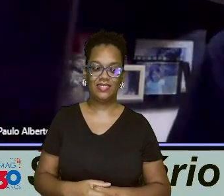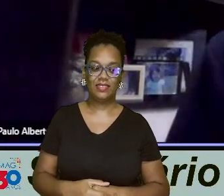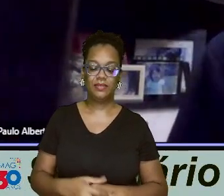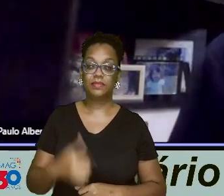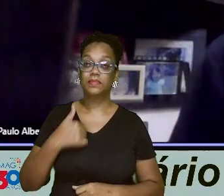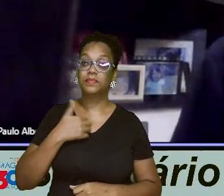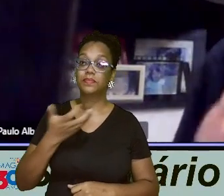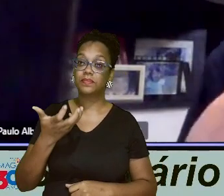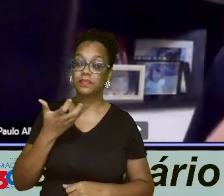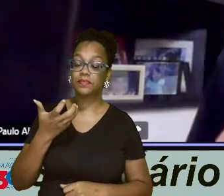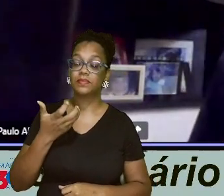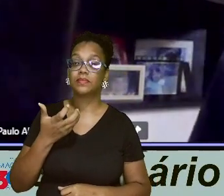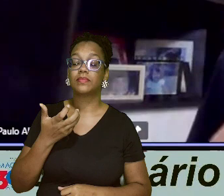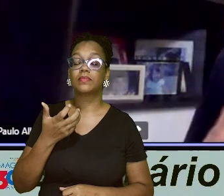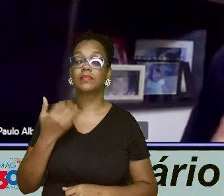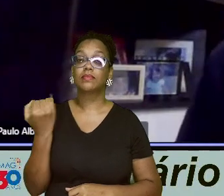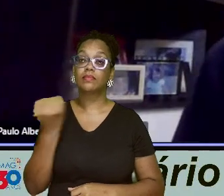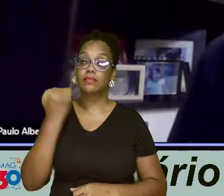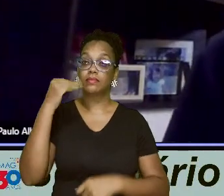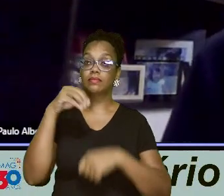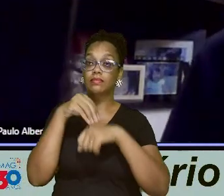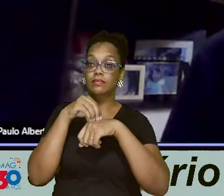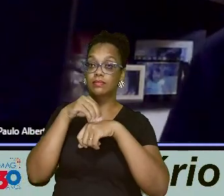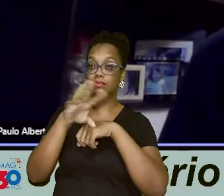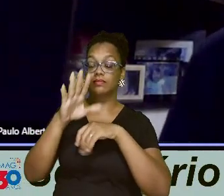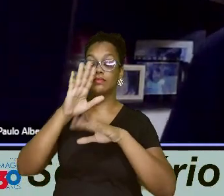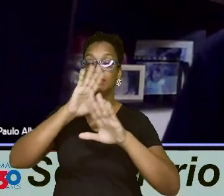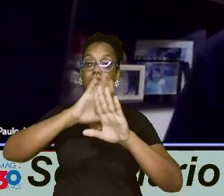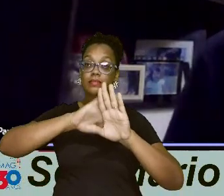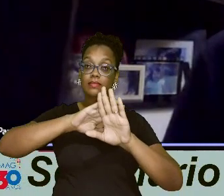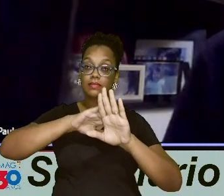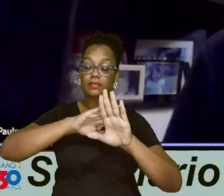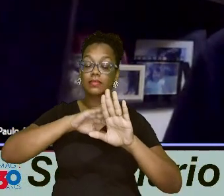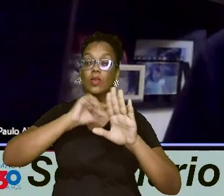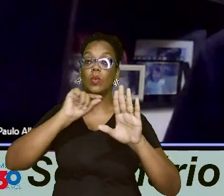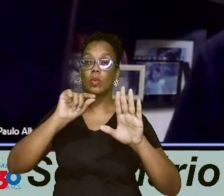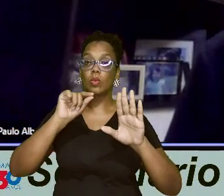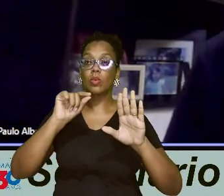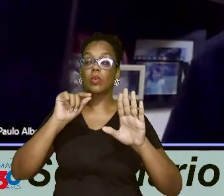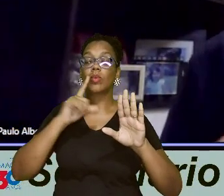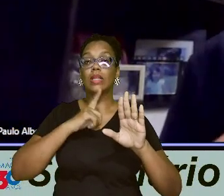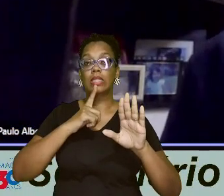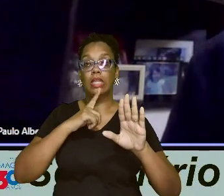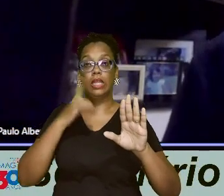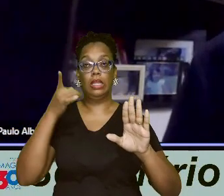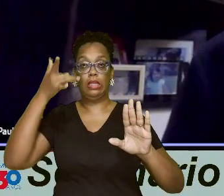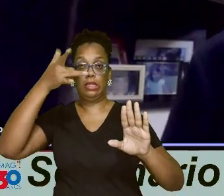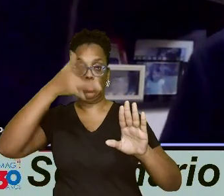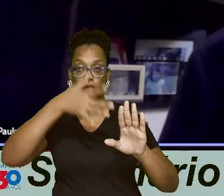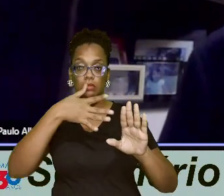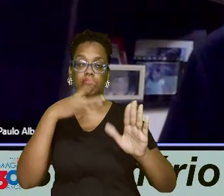de salientar que esse precedente ele é dotado de uma notória envergadura